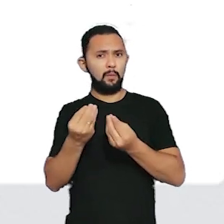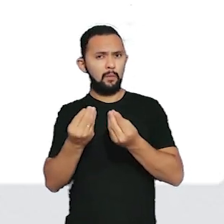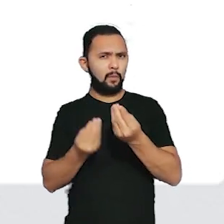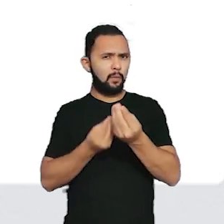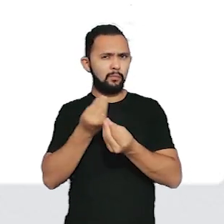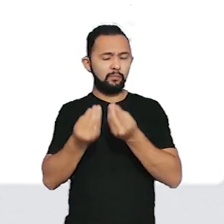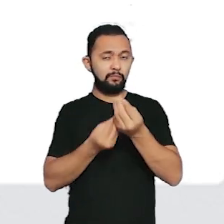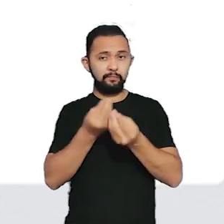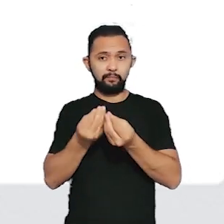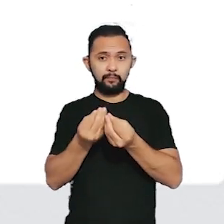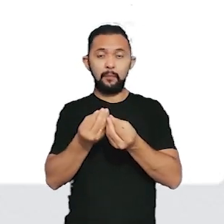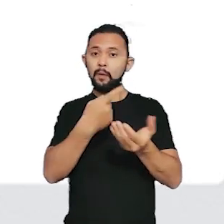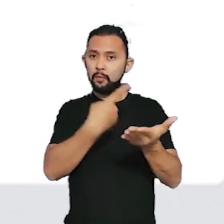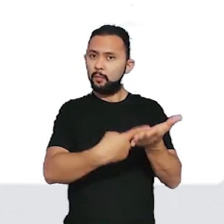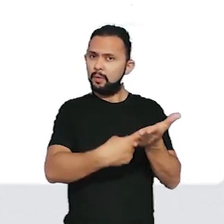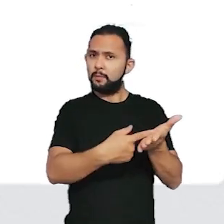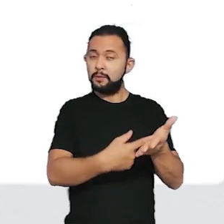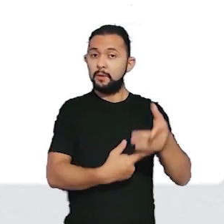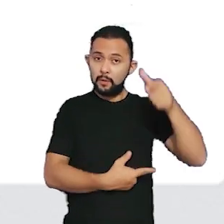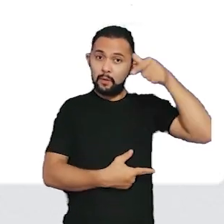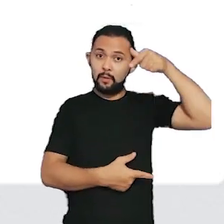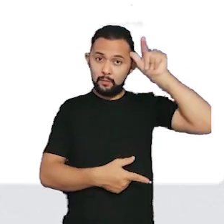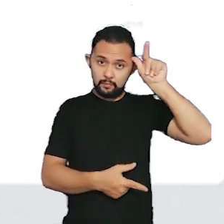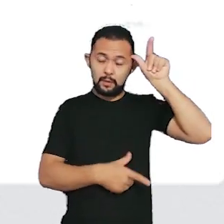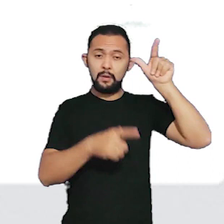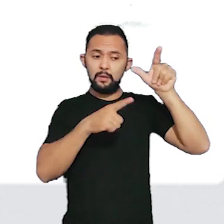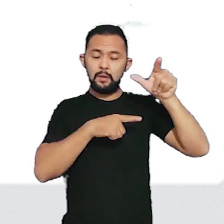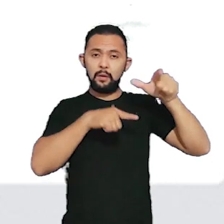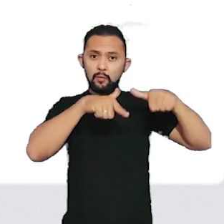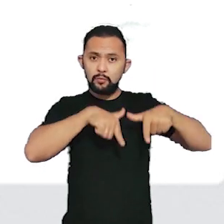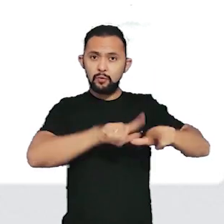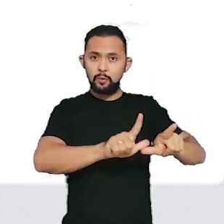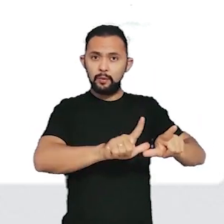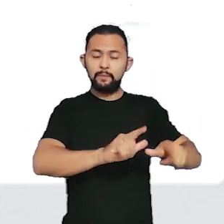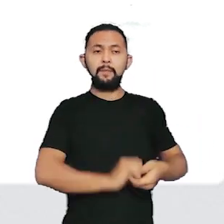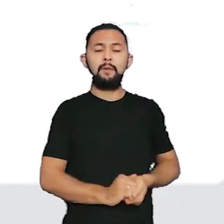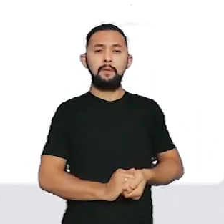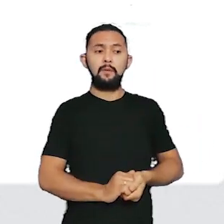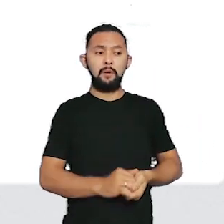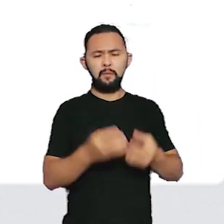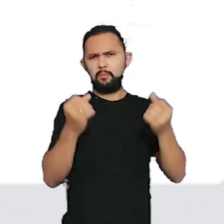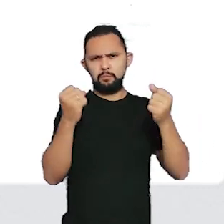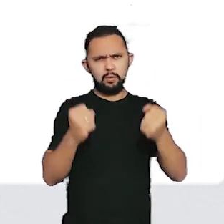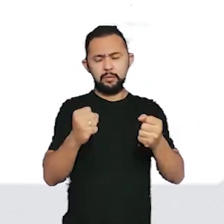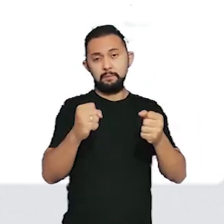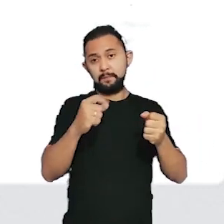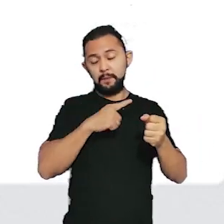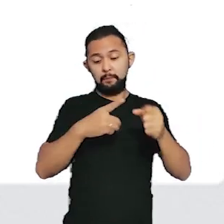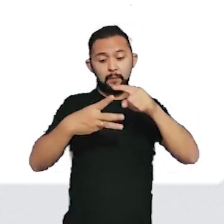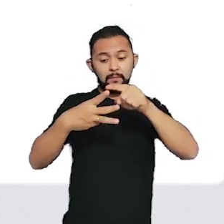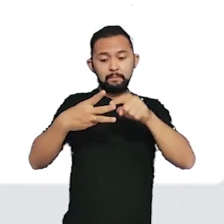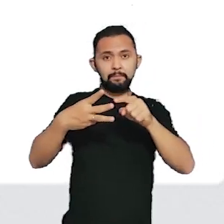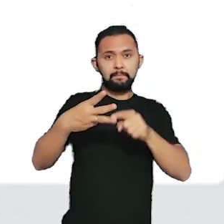combinamos ontem, eis os documentos, tá? Eu vi que lá o como, pessoal, pode ser uma causa,